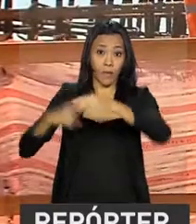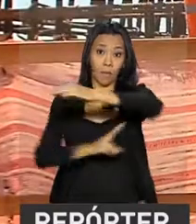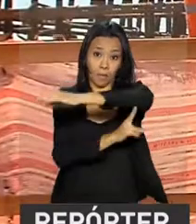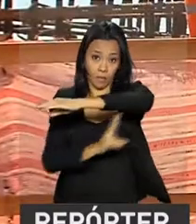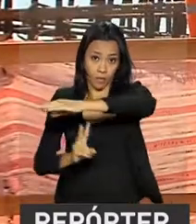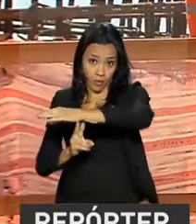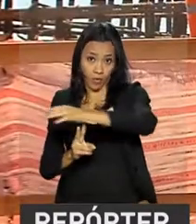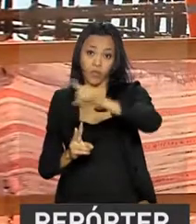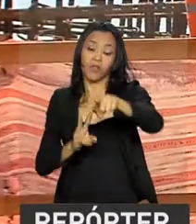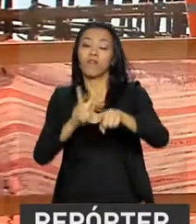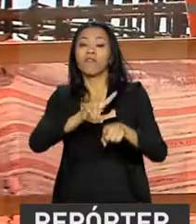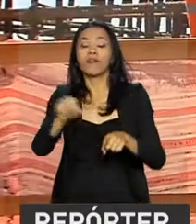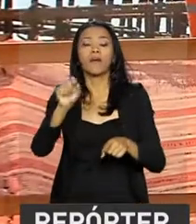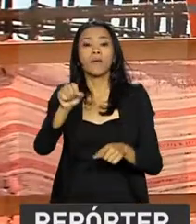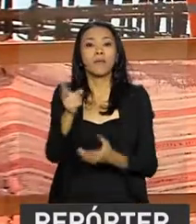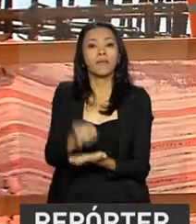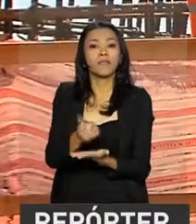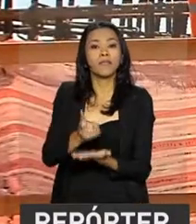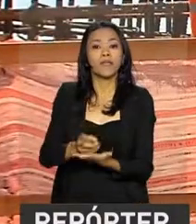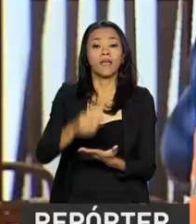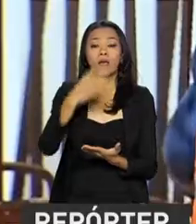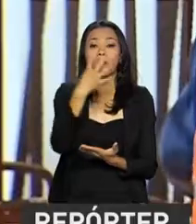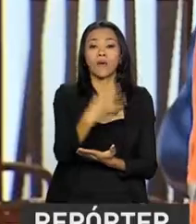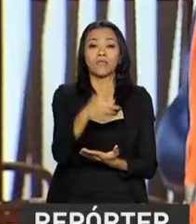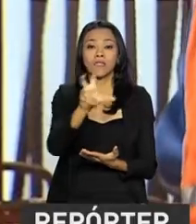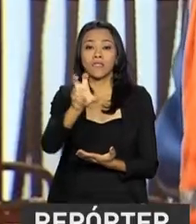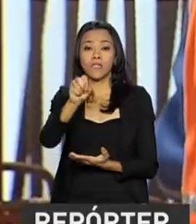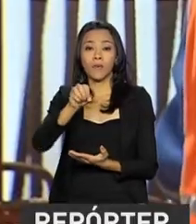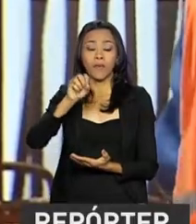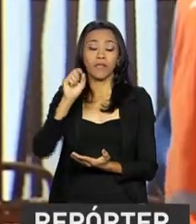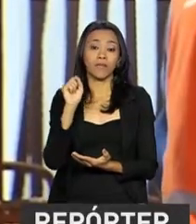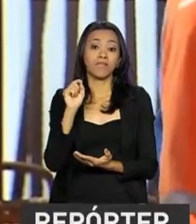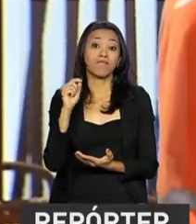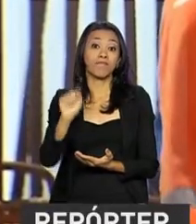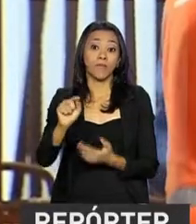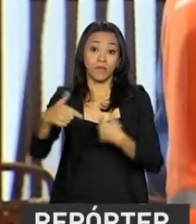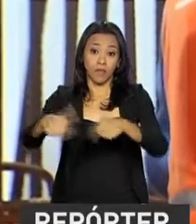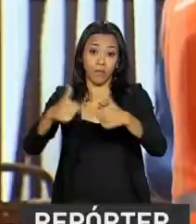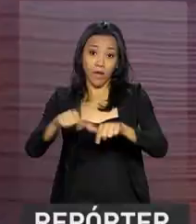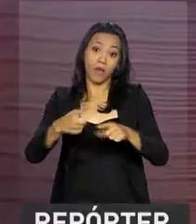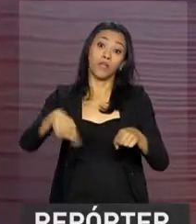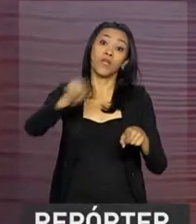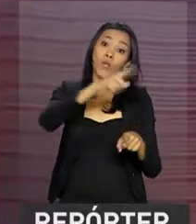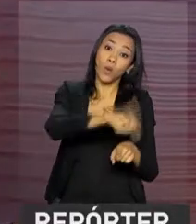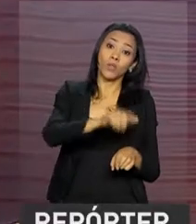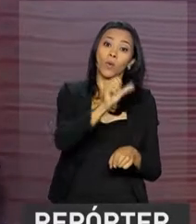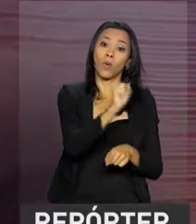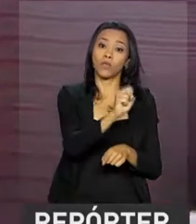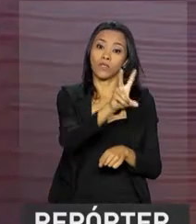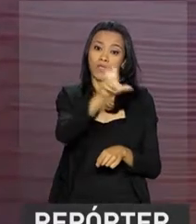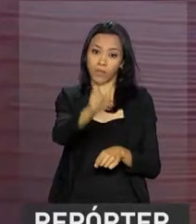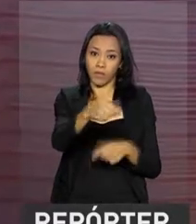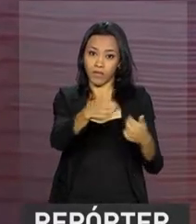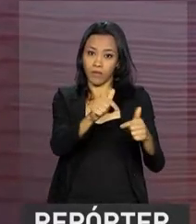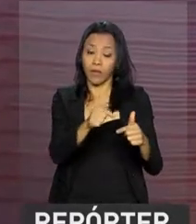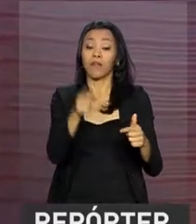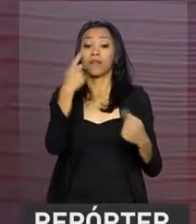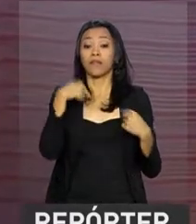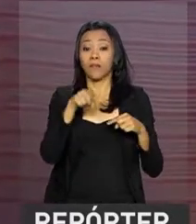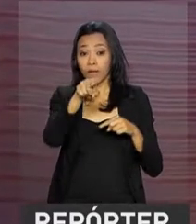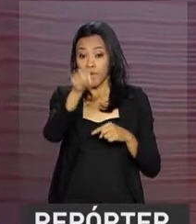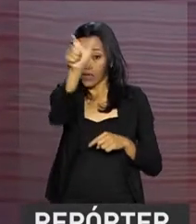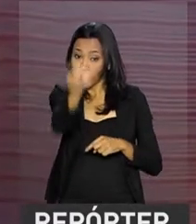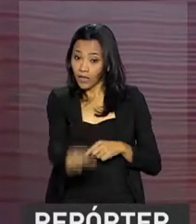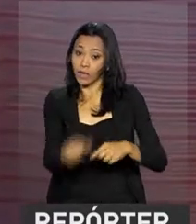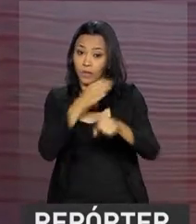a manutenção de 450 empregos e gerar outros 850. Para o ministro do Trabalho, Ronaldo